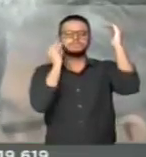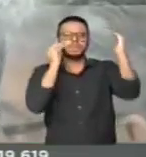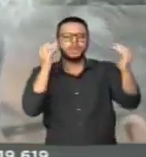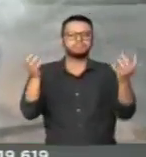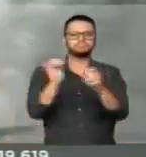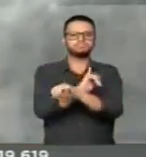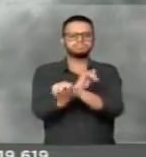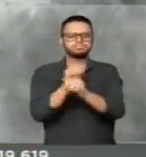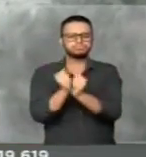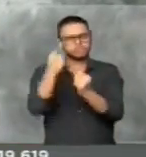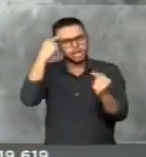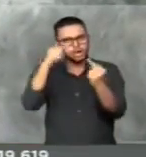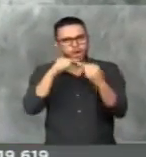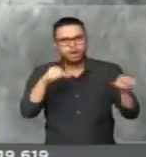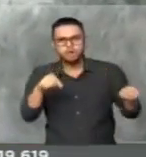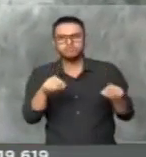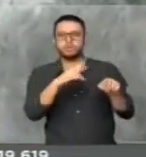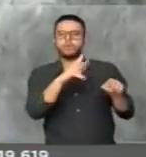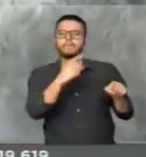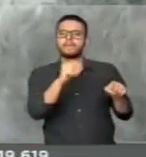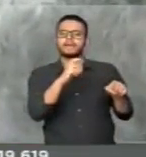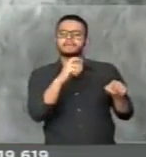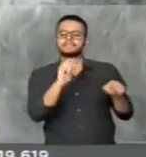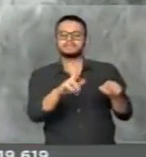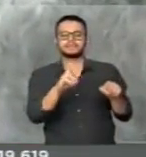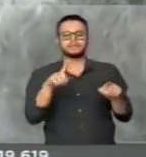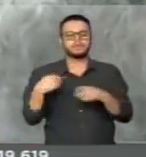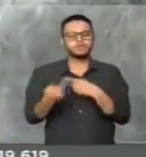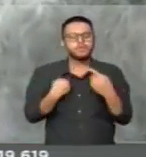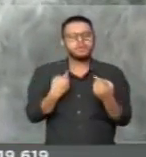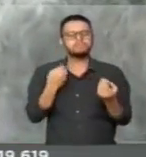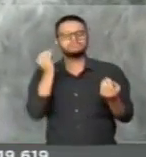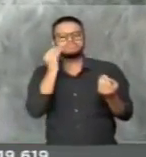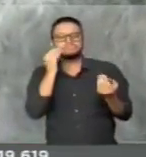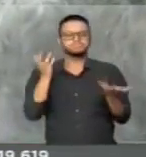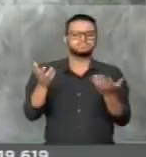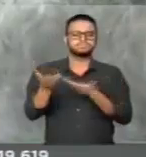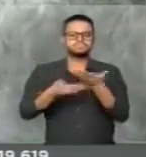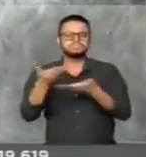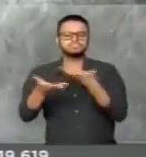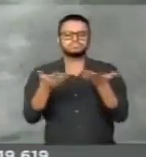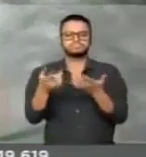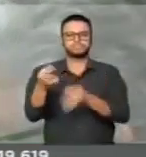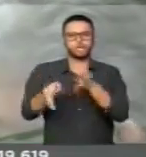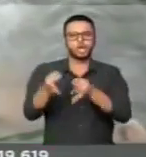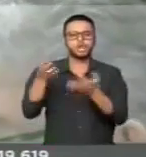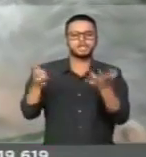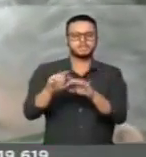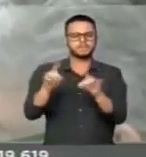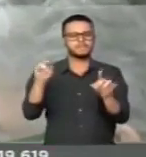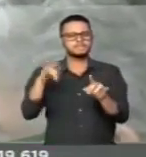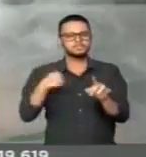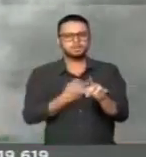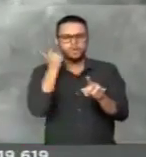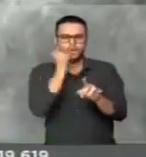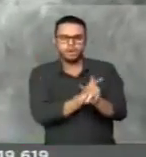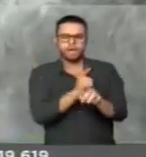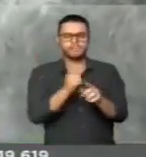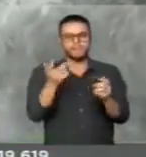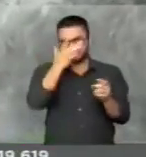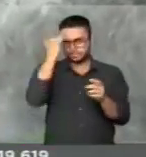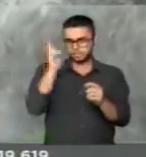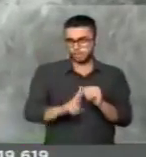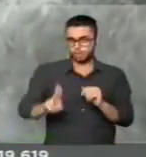acordo com esses pareceres, poderíamos chegar a viver um Estado sem ordenamento jurídico. Se conseguimos, por exemplo, um parecer que me autorizasse a portar arma de